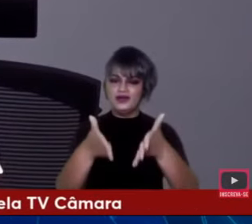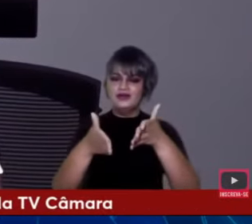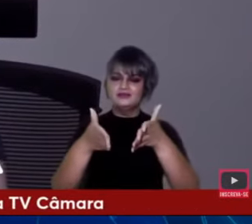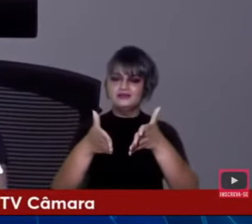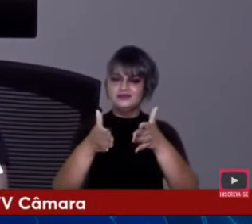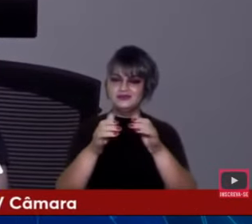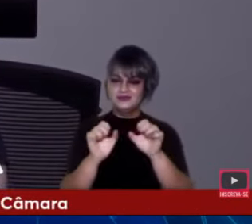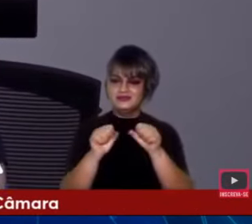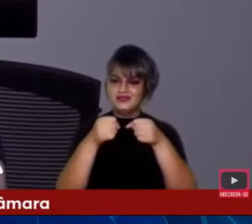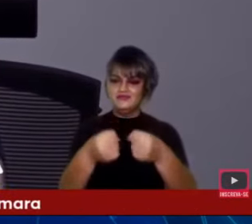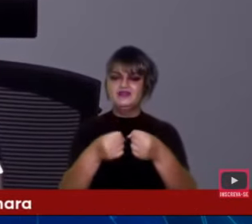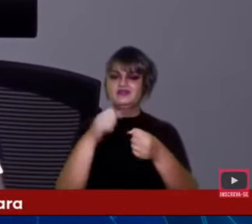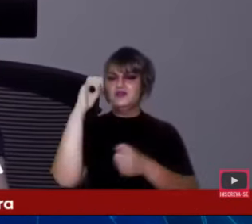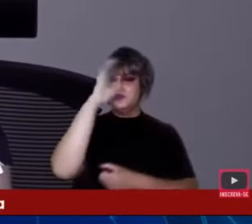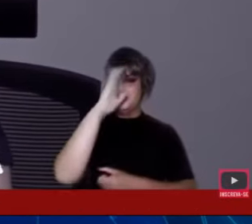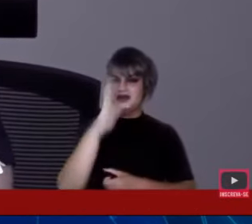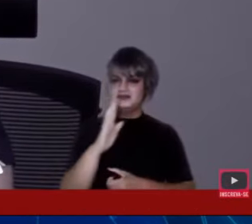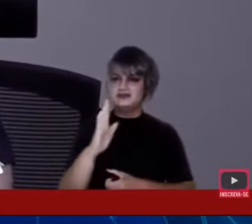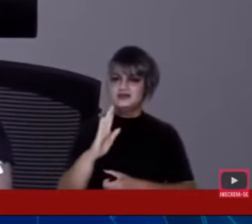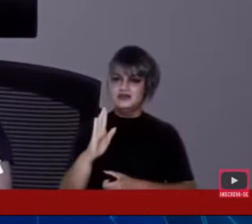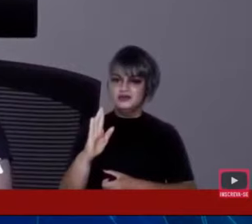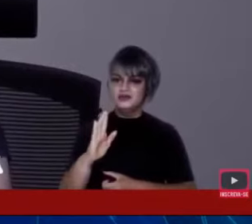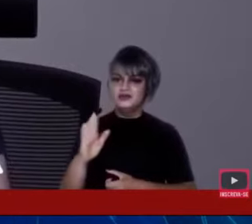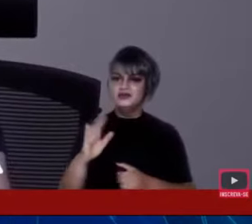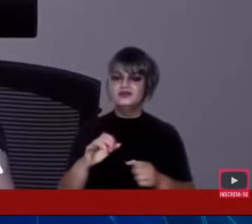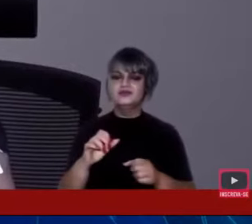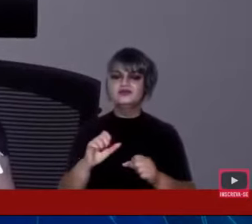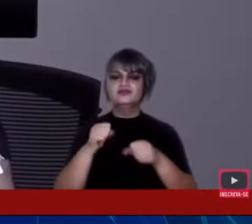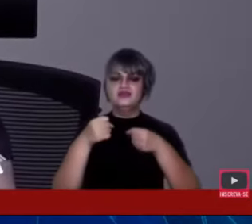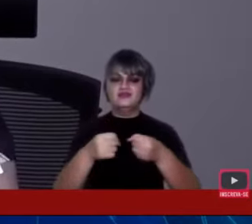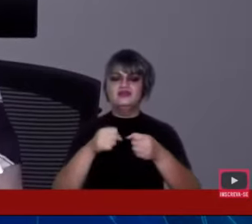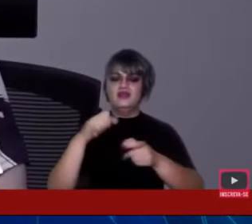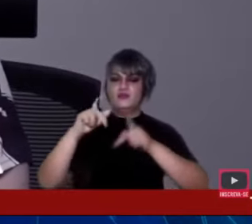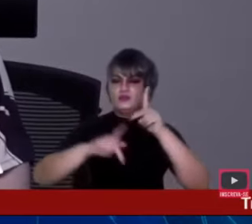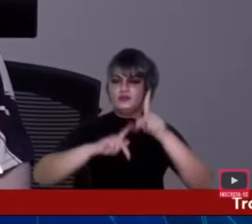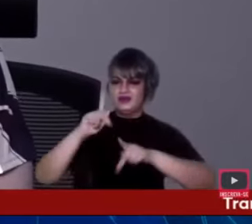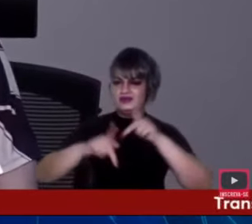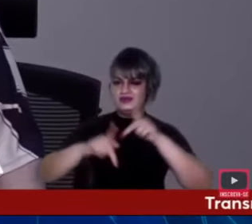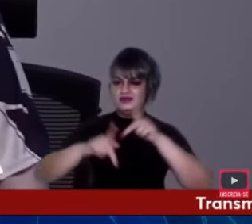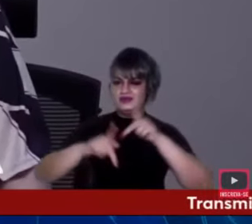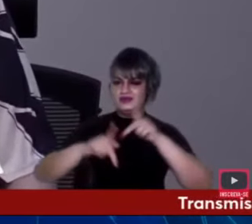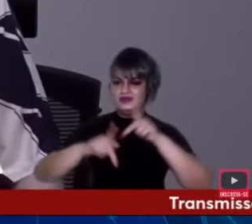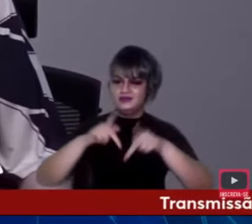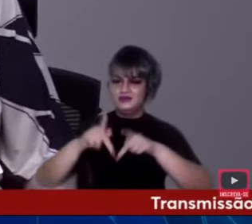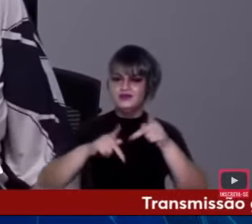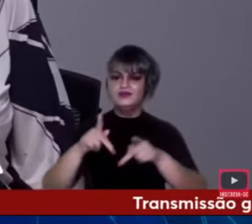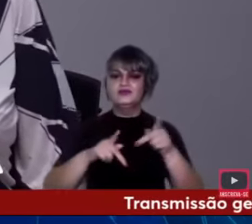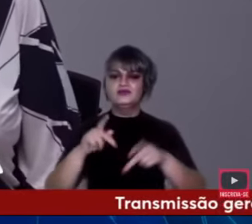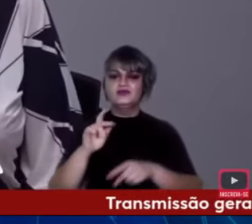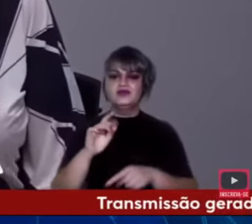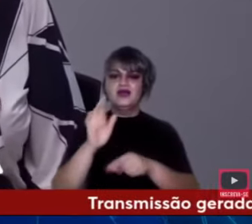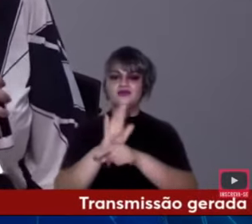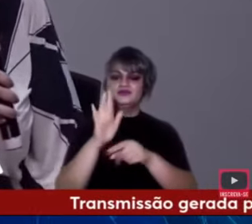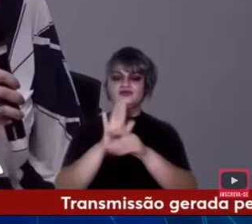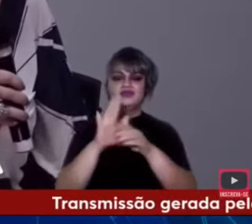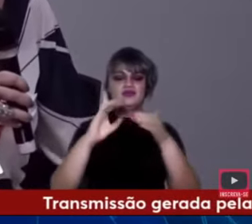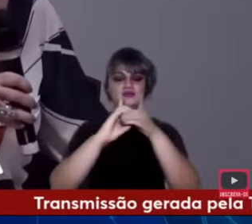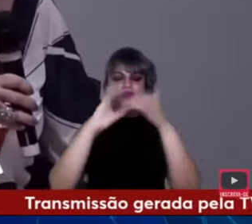nosso país, pelo nosso povo, pelo nosso desenvolvimento e pela nossa